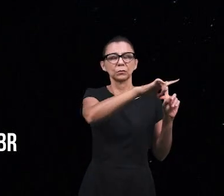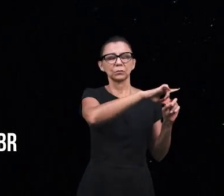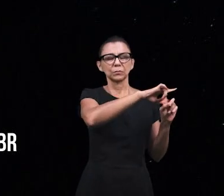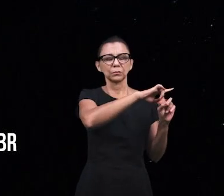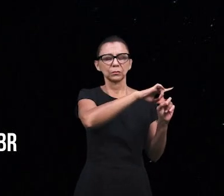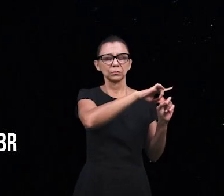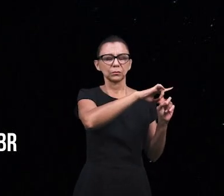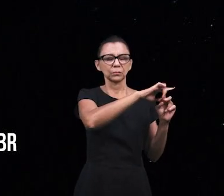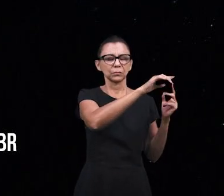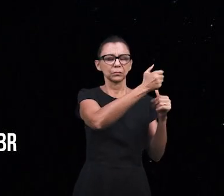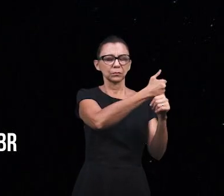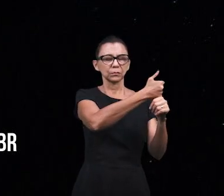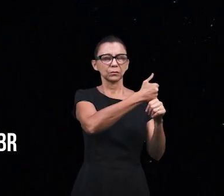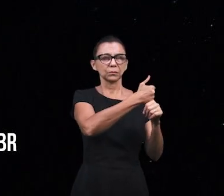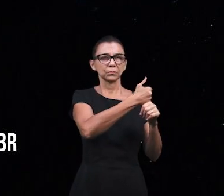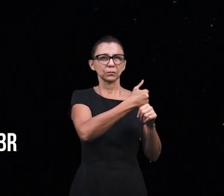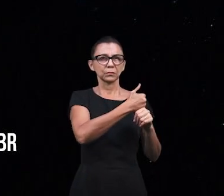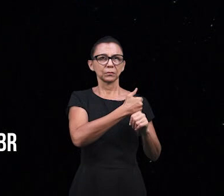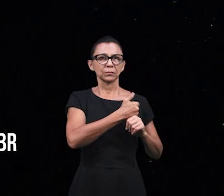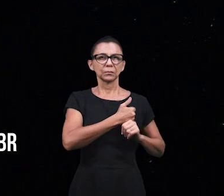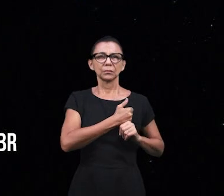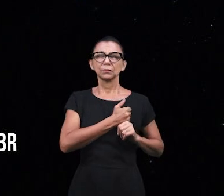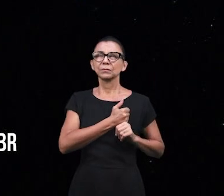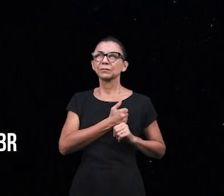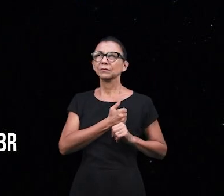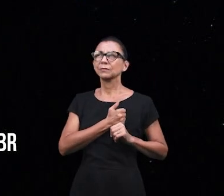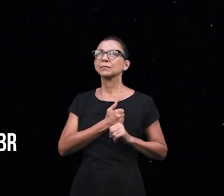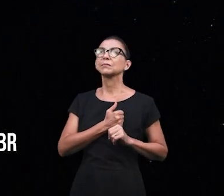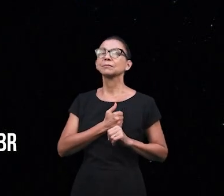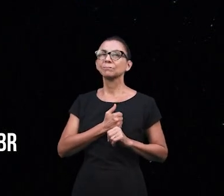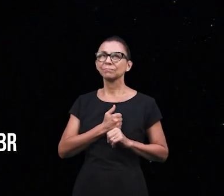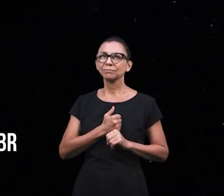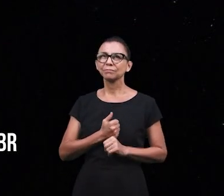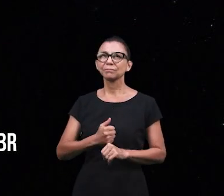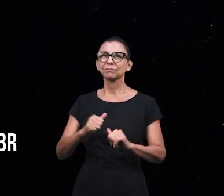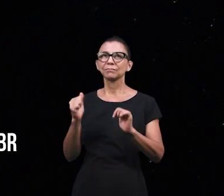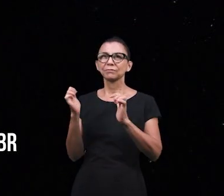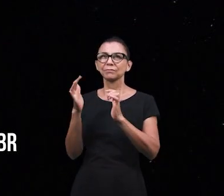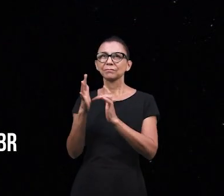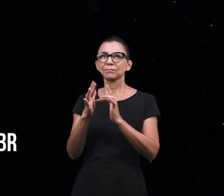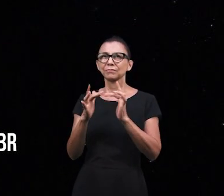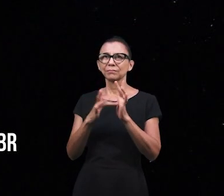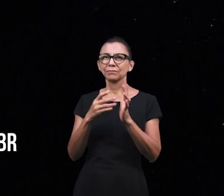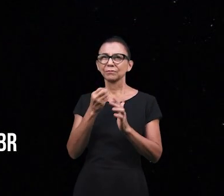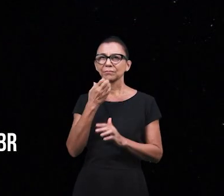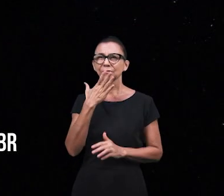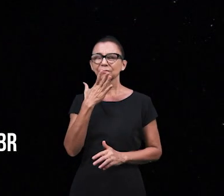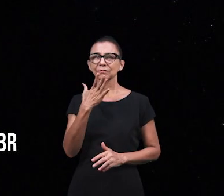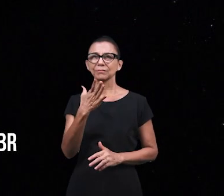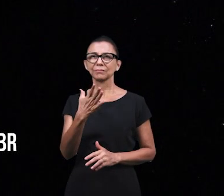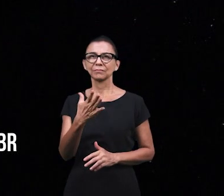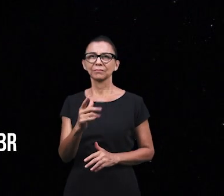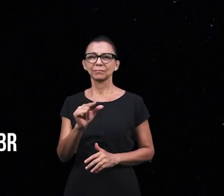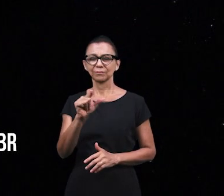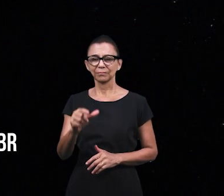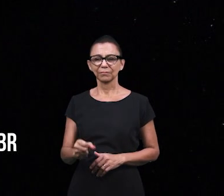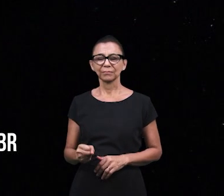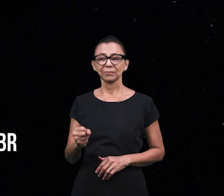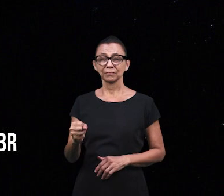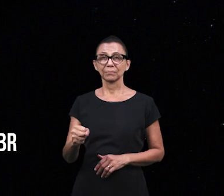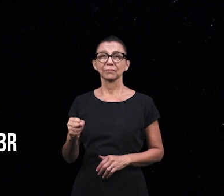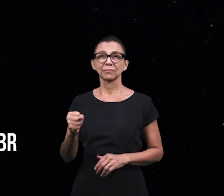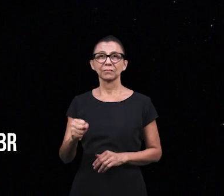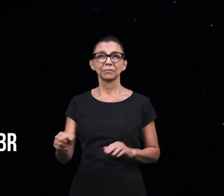meu Jesus, o bom pastor, a mão que foi na